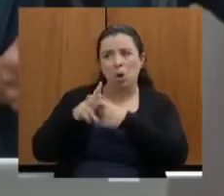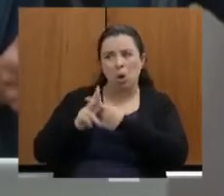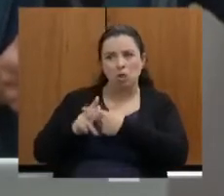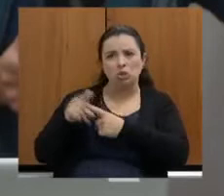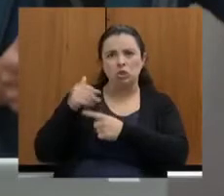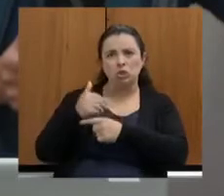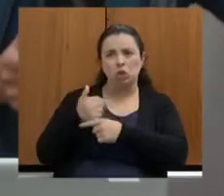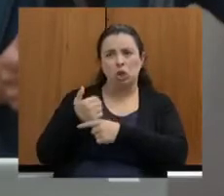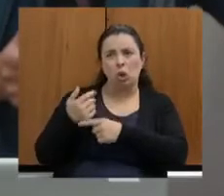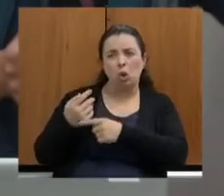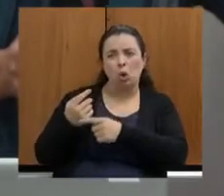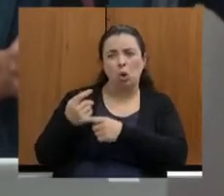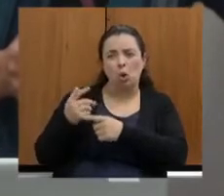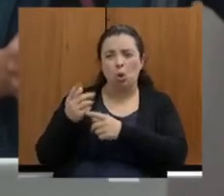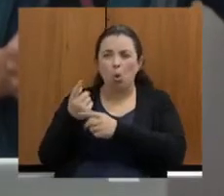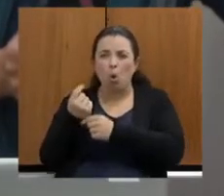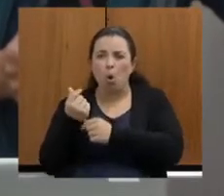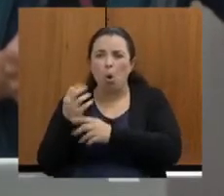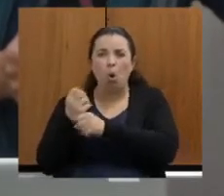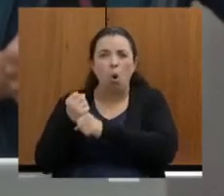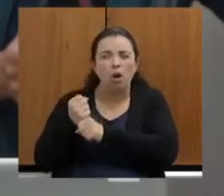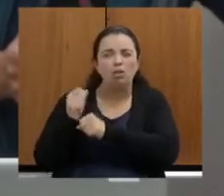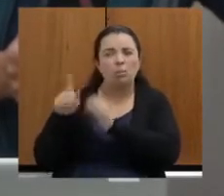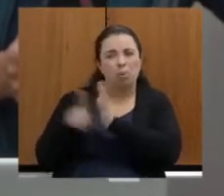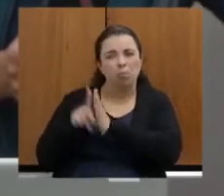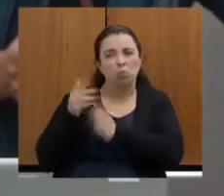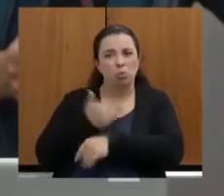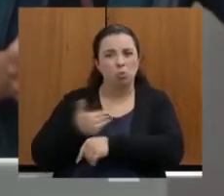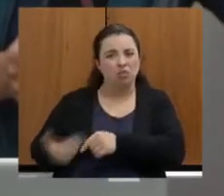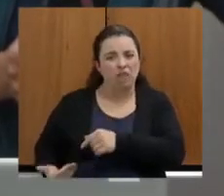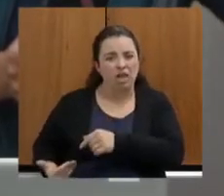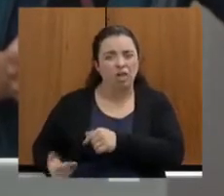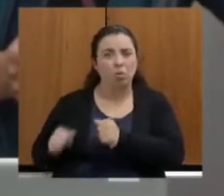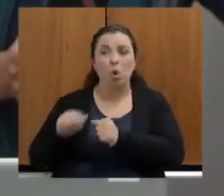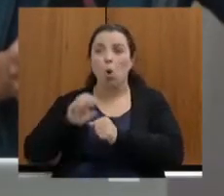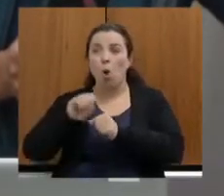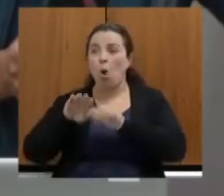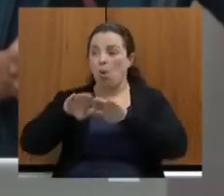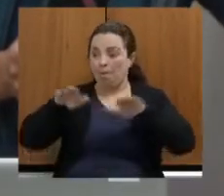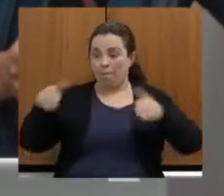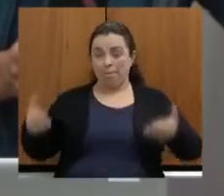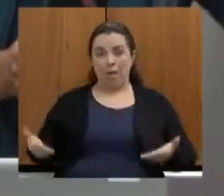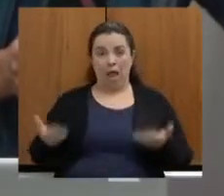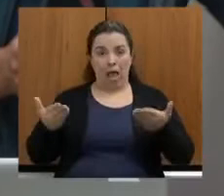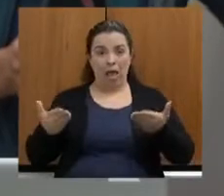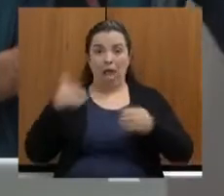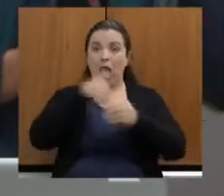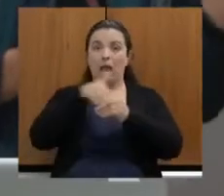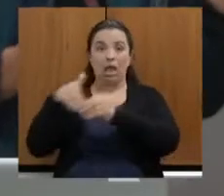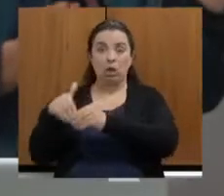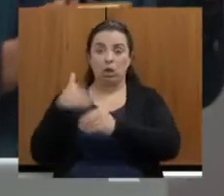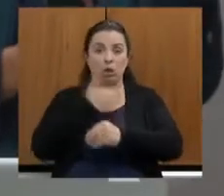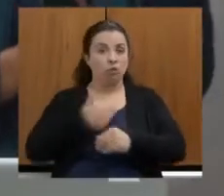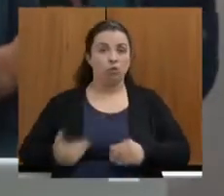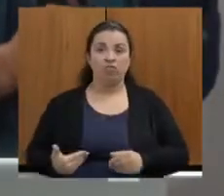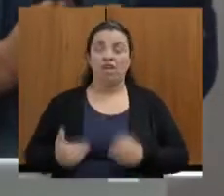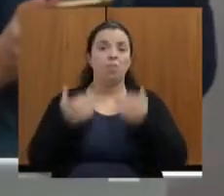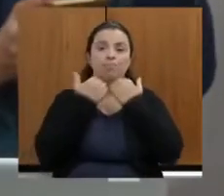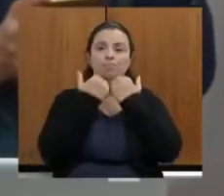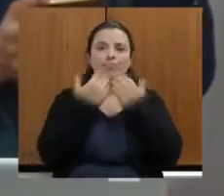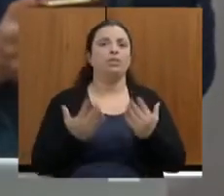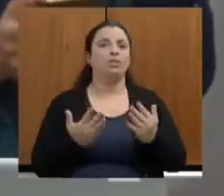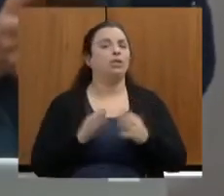plataforma de obras de governo e nem plataforma Eleitoral de governo nenhum